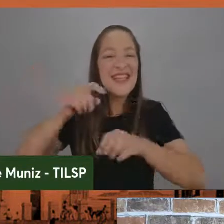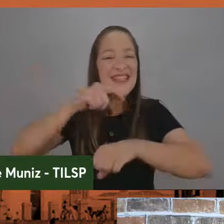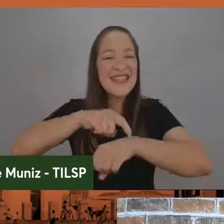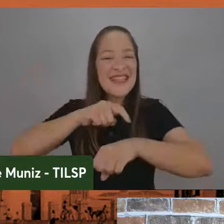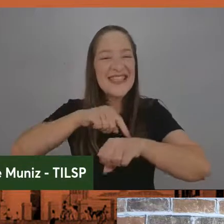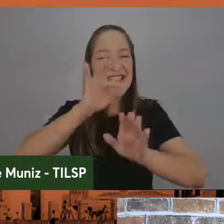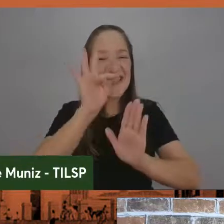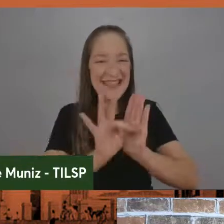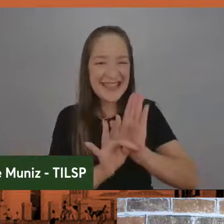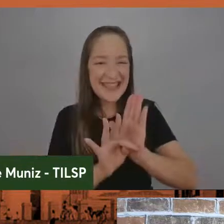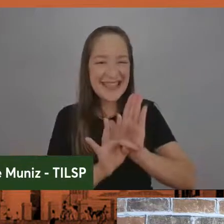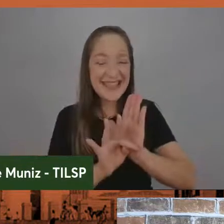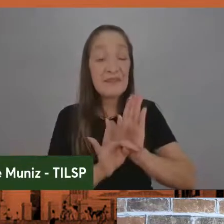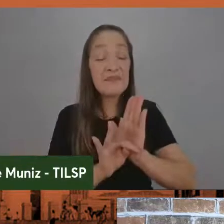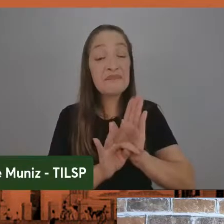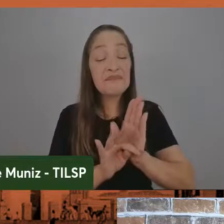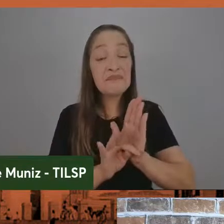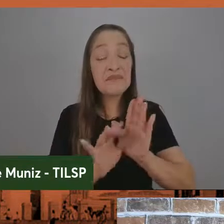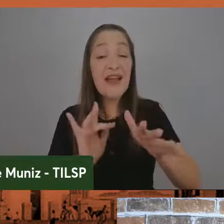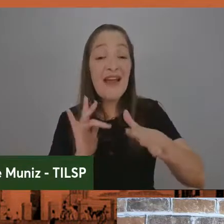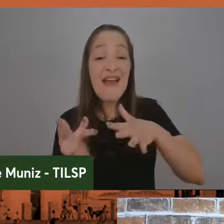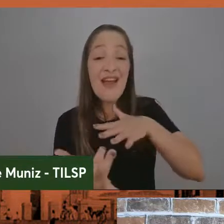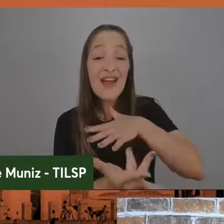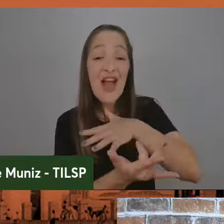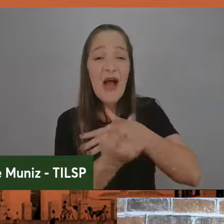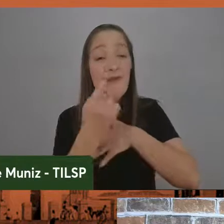redes sociais mais como,